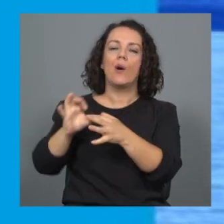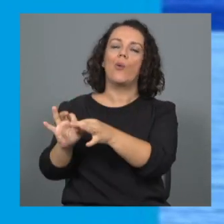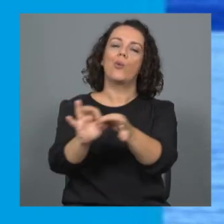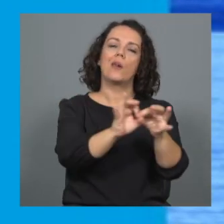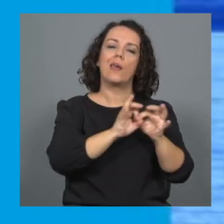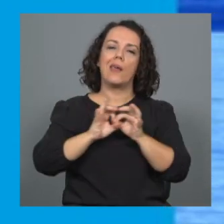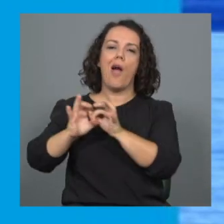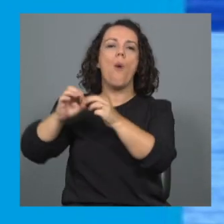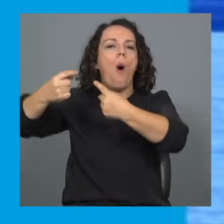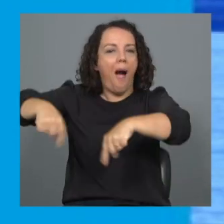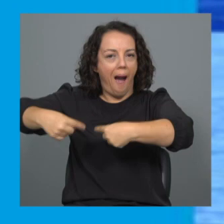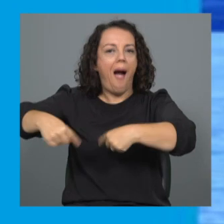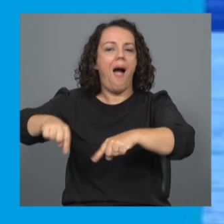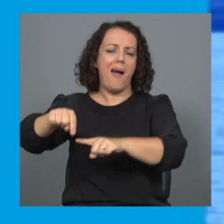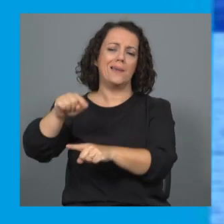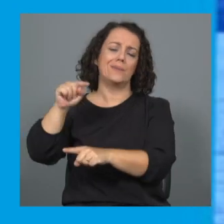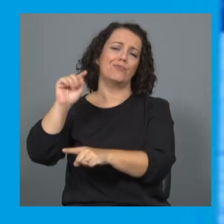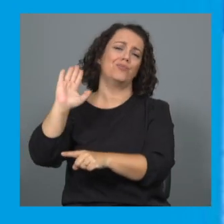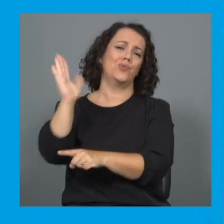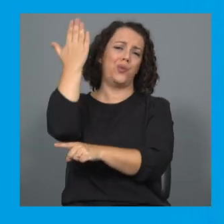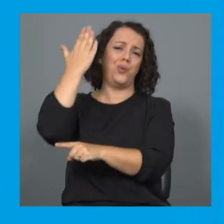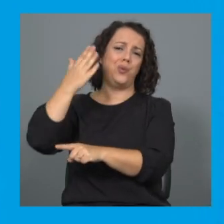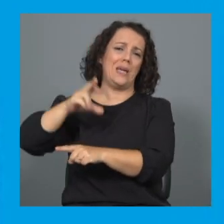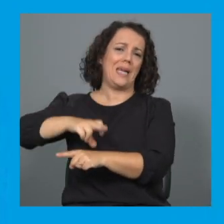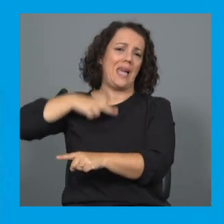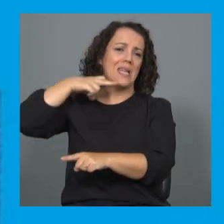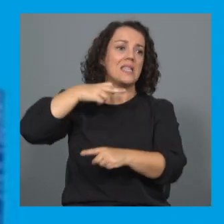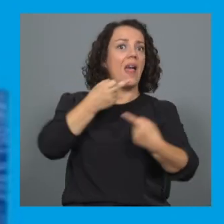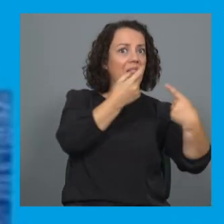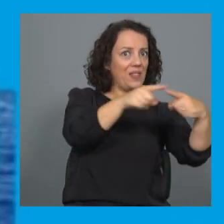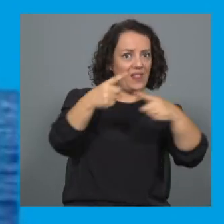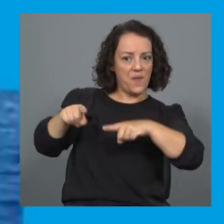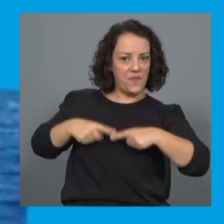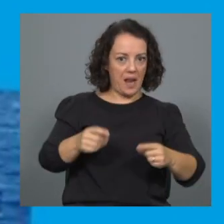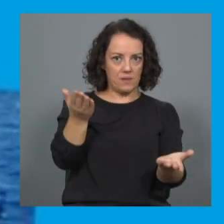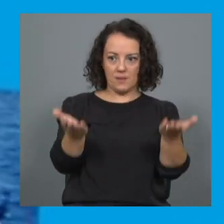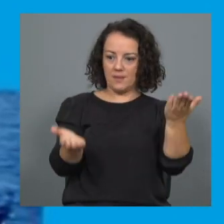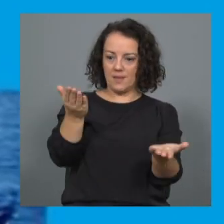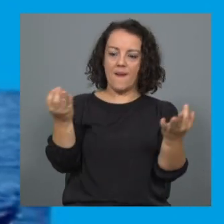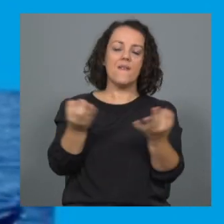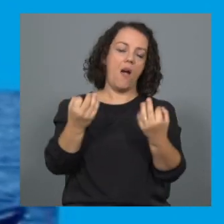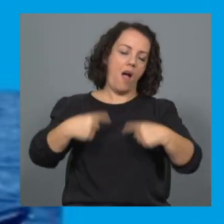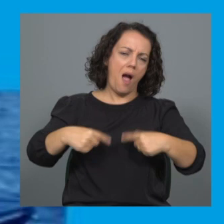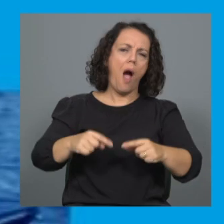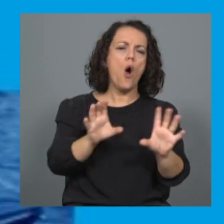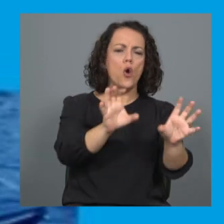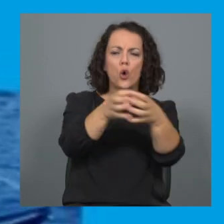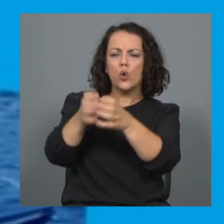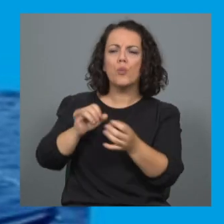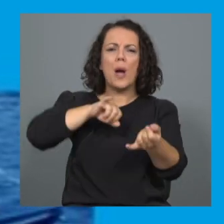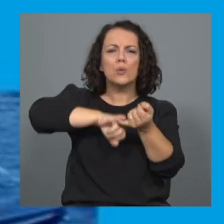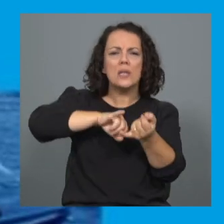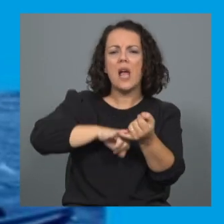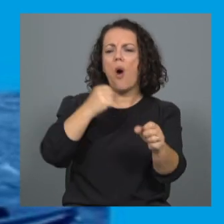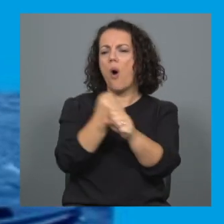e muitíssimo maior do que as eventuais diferenças. E, portanto, há realmente uma grande diversidade de movimentos, de associações, de